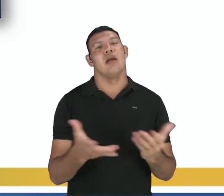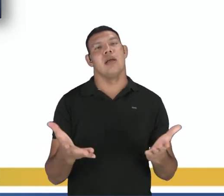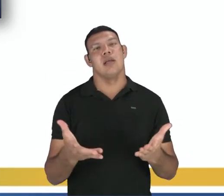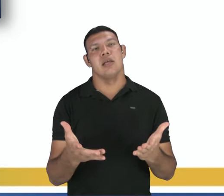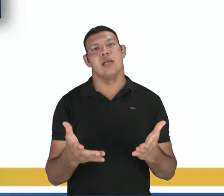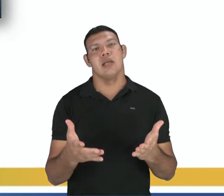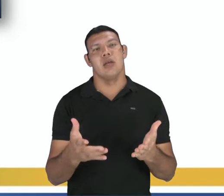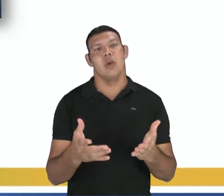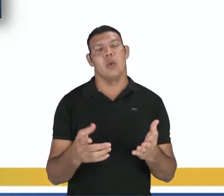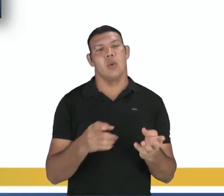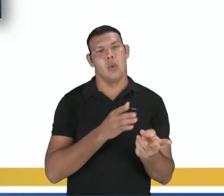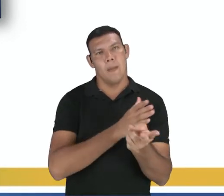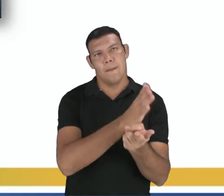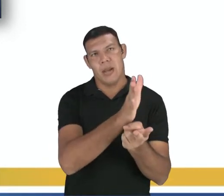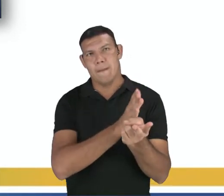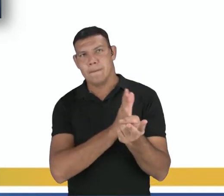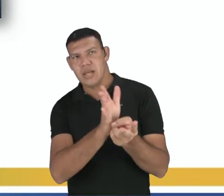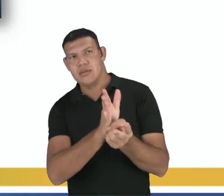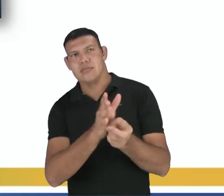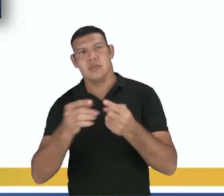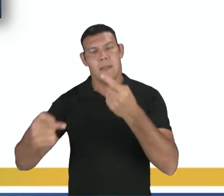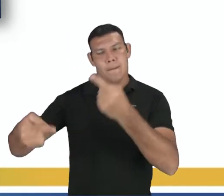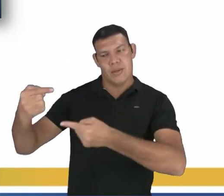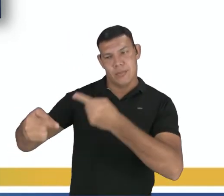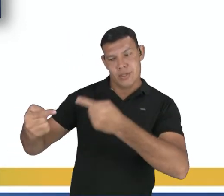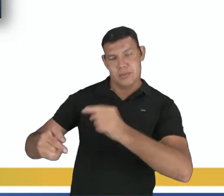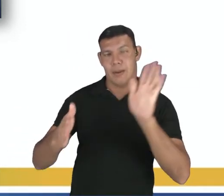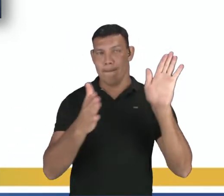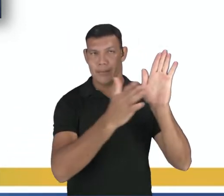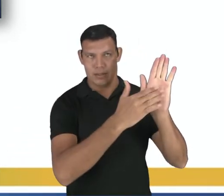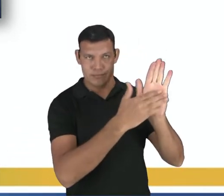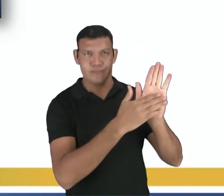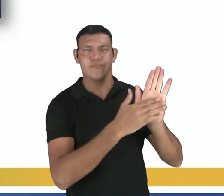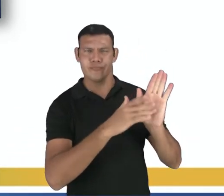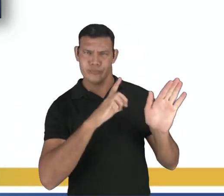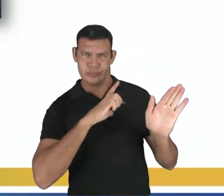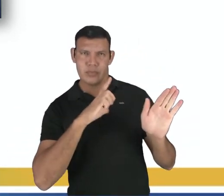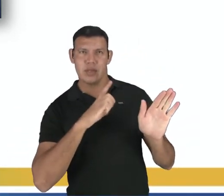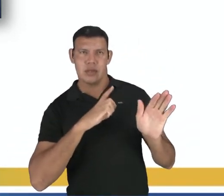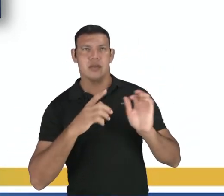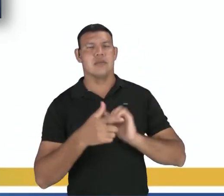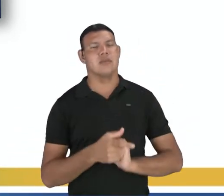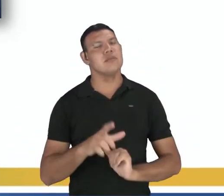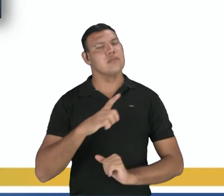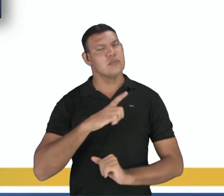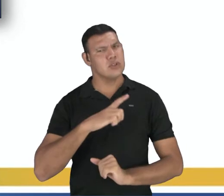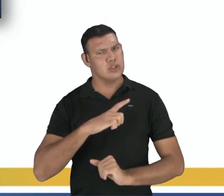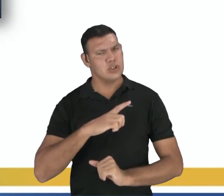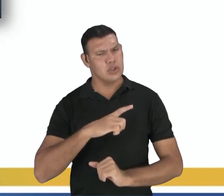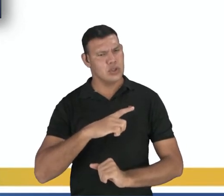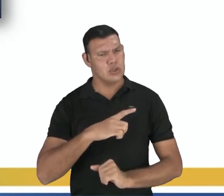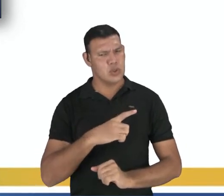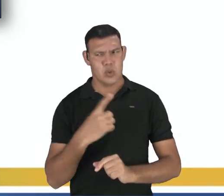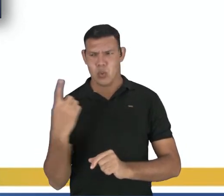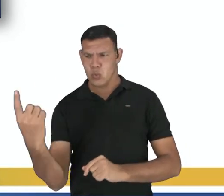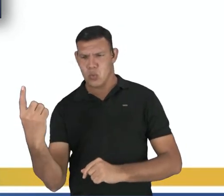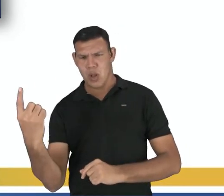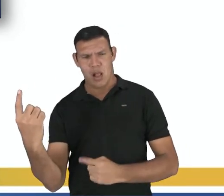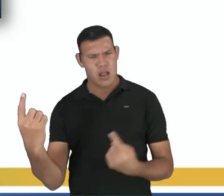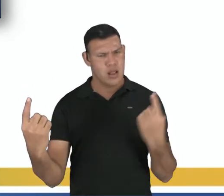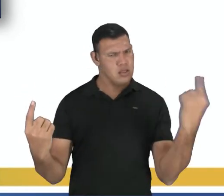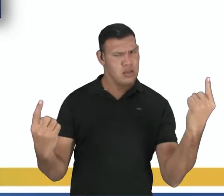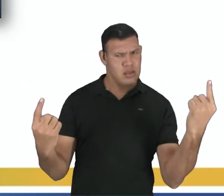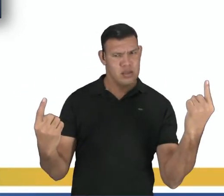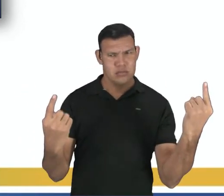Dessas alternativas, temos essa política proposta, né? Mas também temos outra, então ele tem que conhecer.